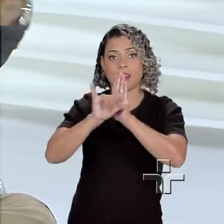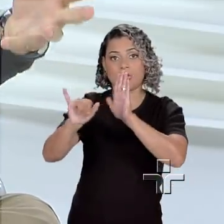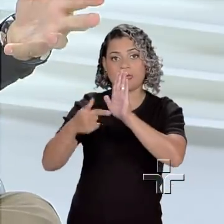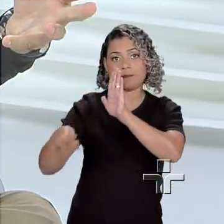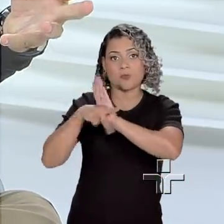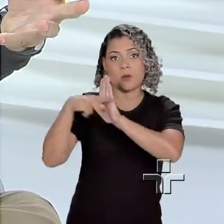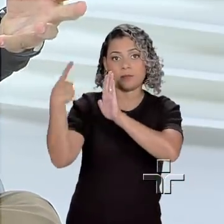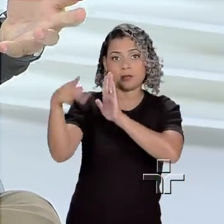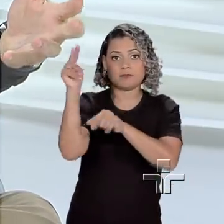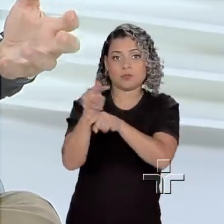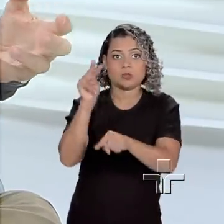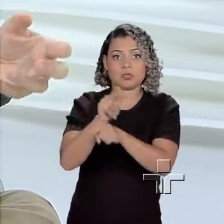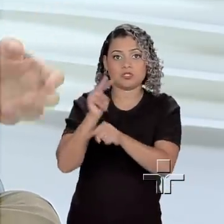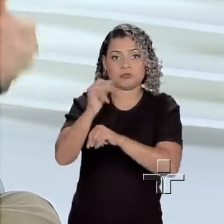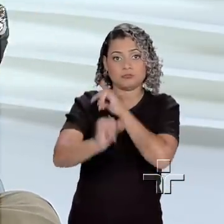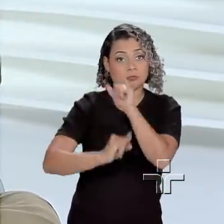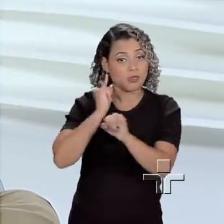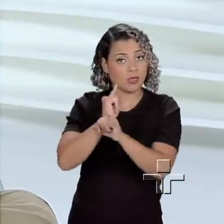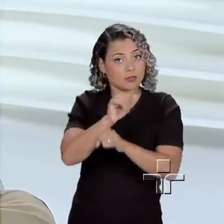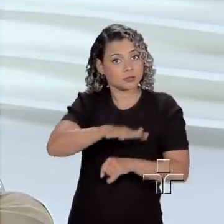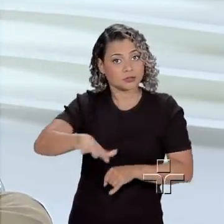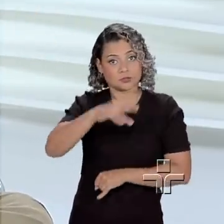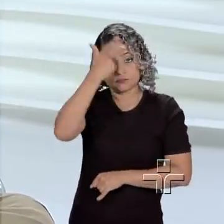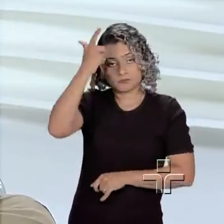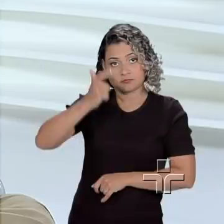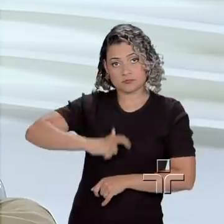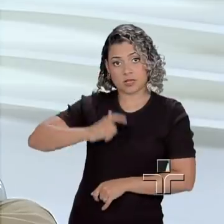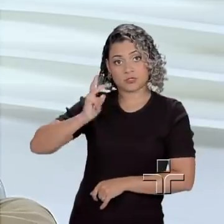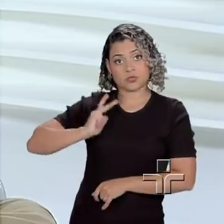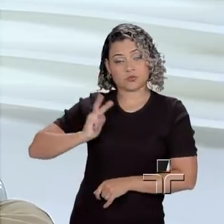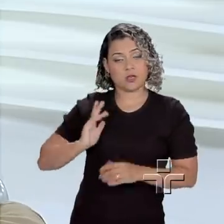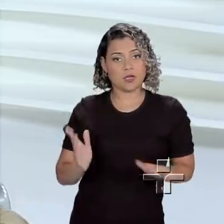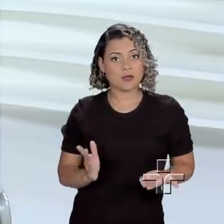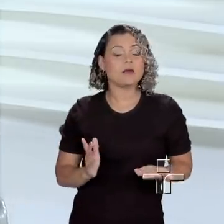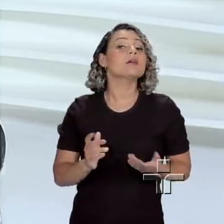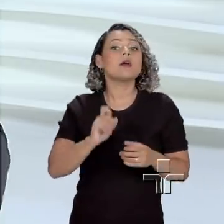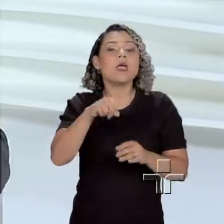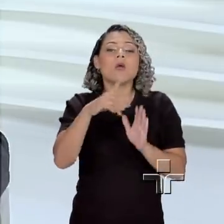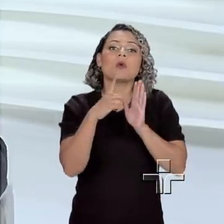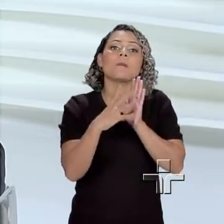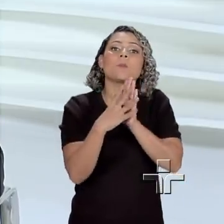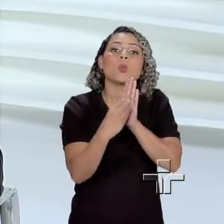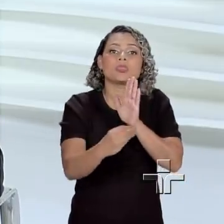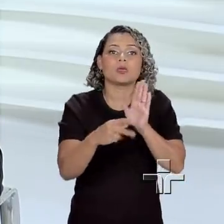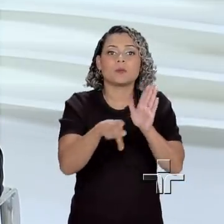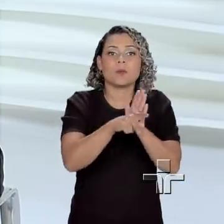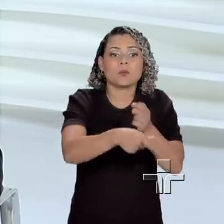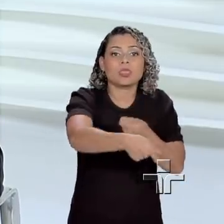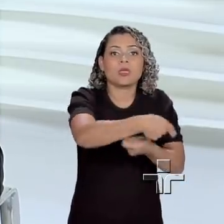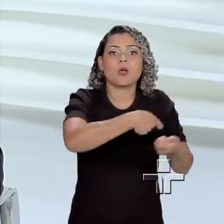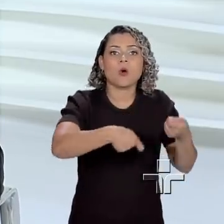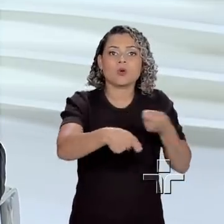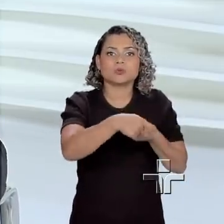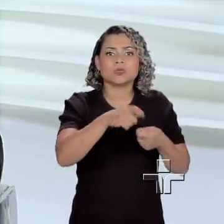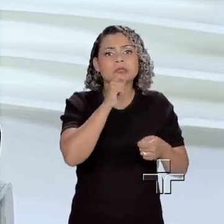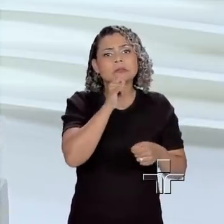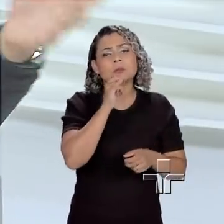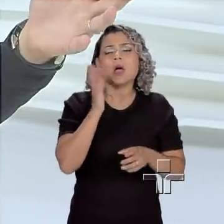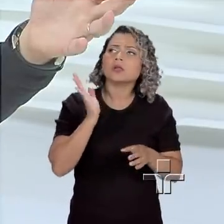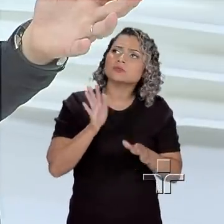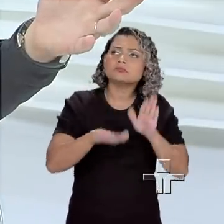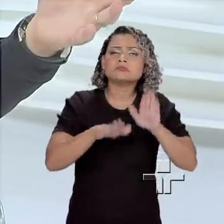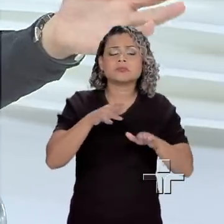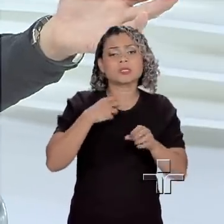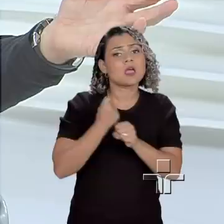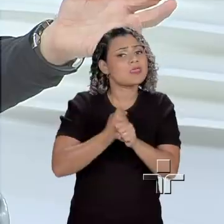é que você protege o usuário. Mas, ao mesmo tempo, como é que você continua habilitando os modelos de negócios? Porque pode ser que, durante muito tempo, a gente não